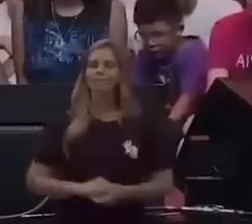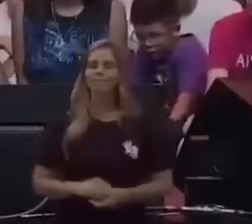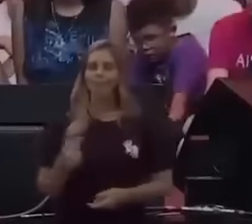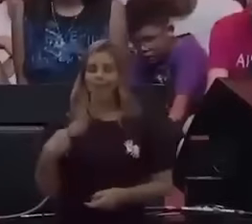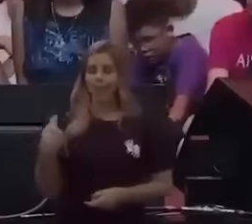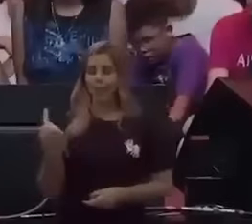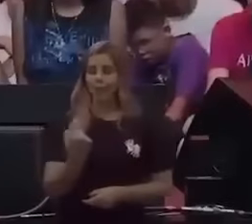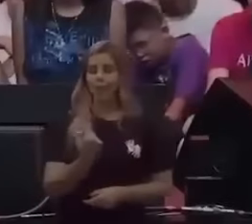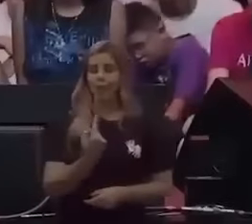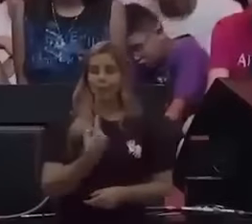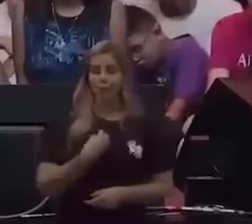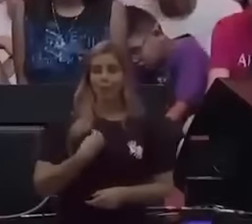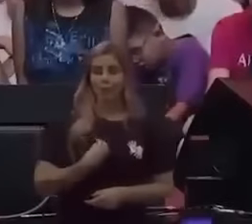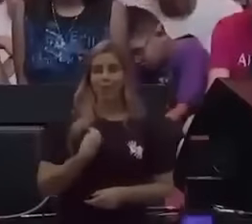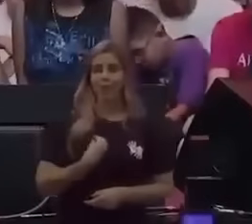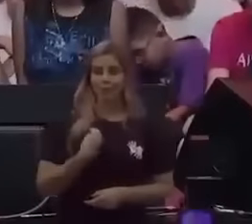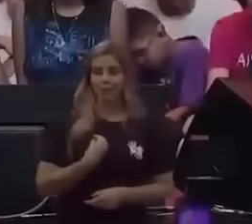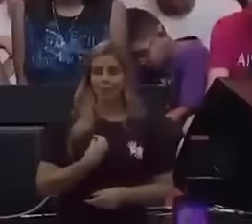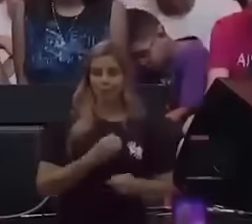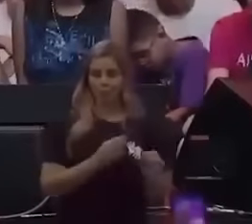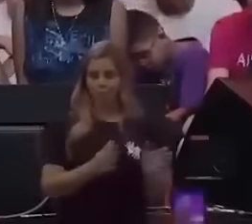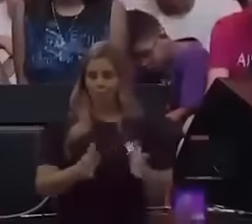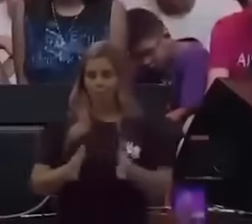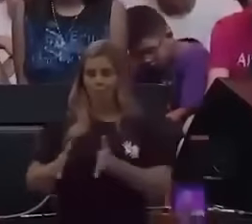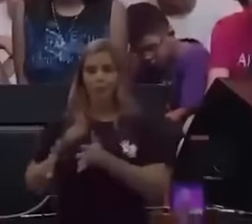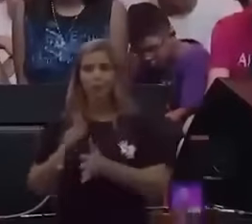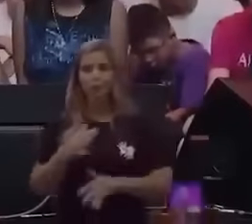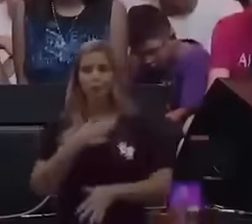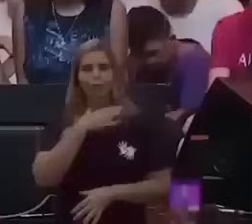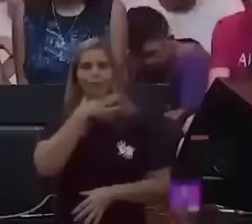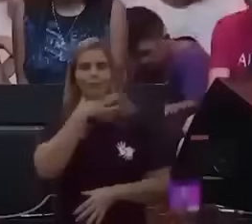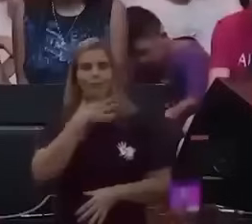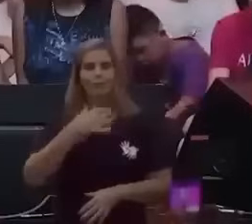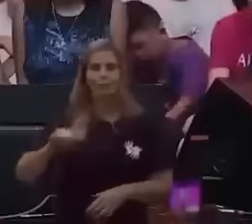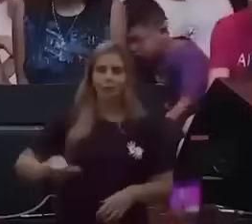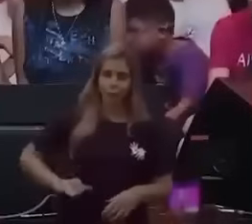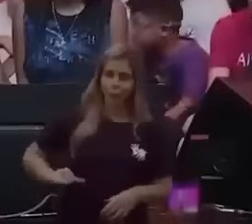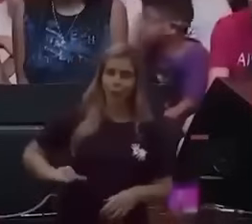das nossas escaladas e quedas,